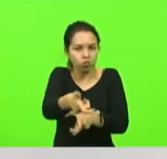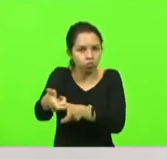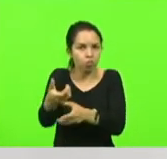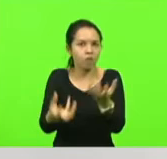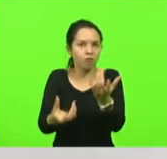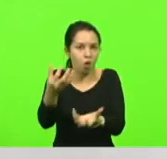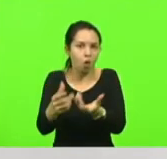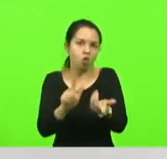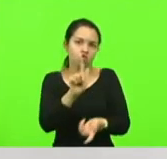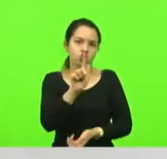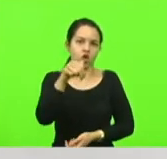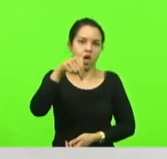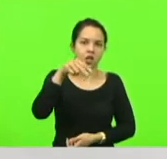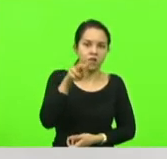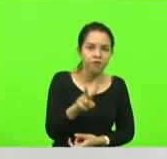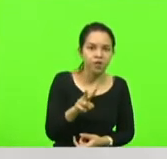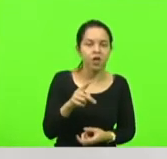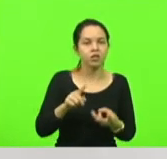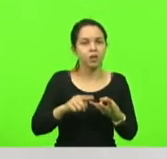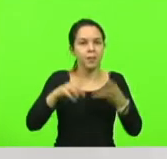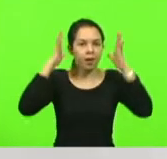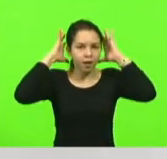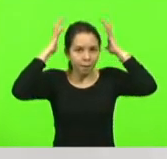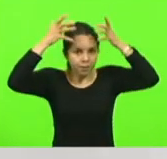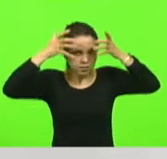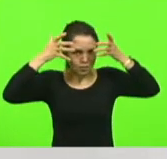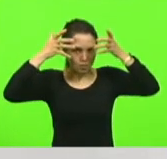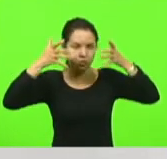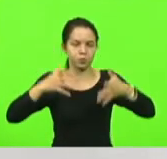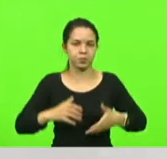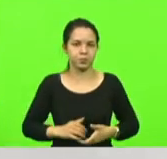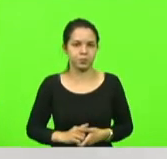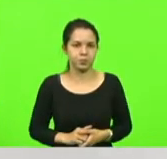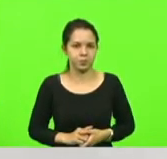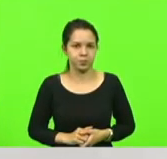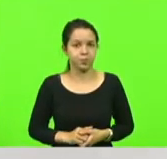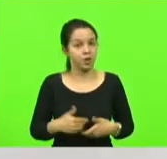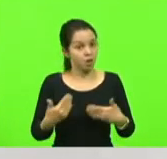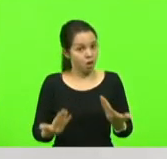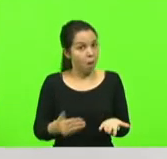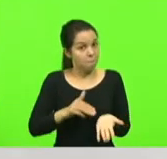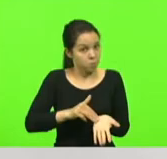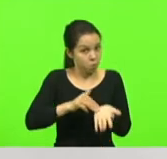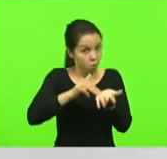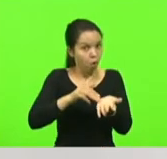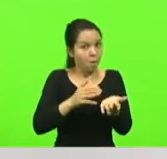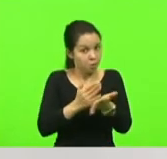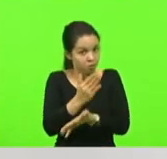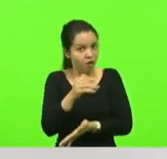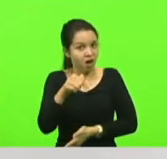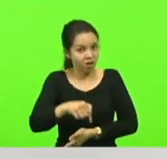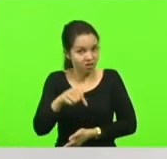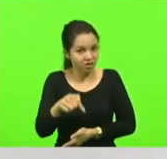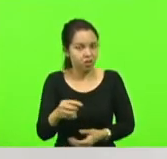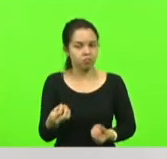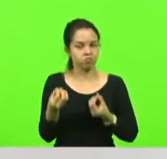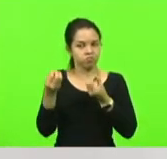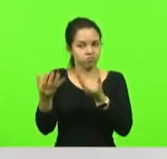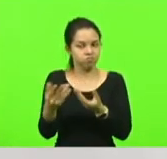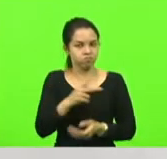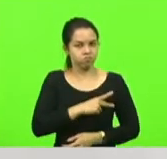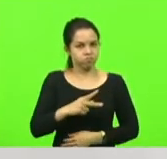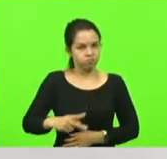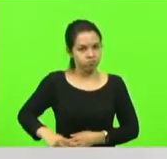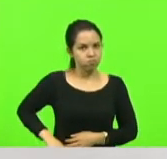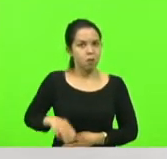mesmo de capacetes. Então, essa moção que foi aprovada aqui, entregue nas mãos do presidente Marcos